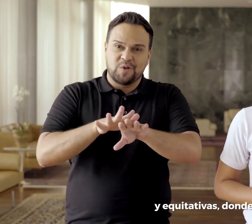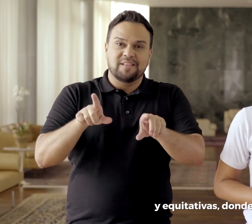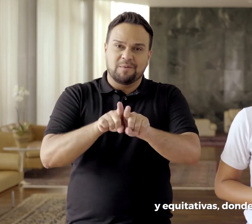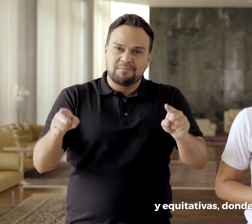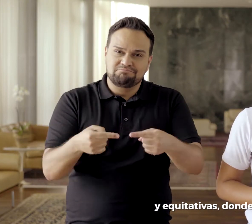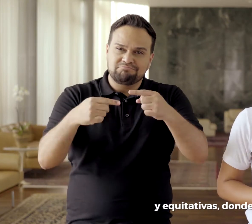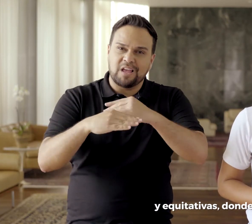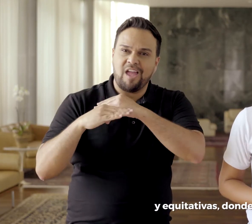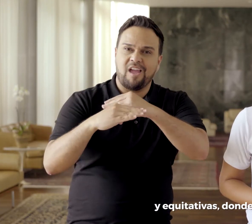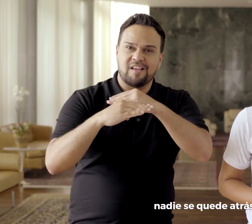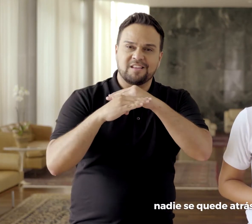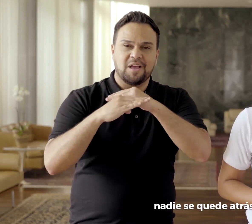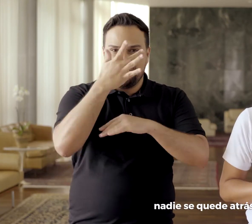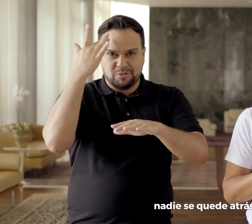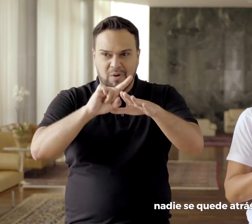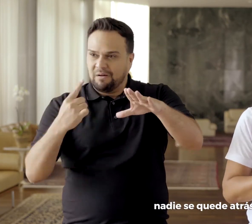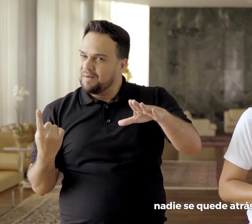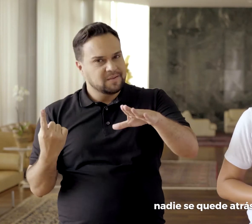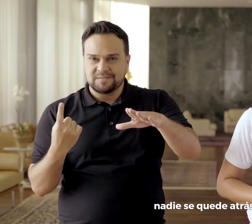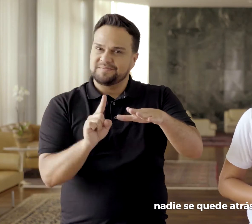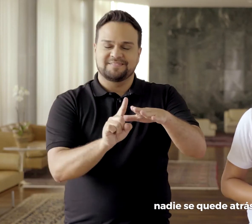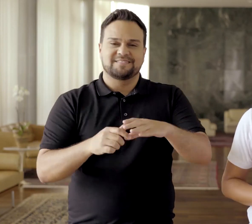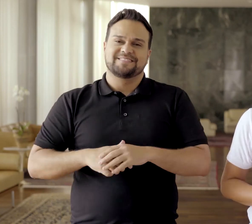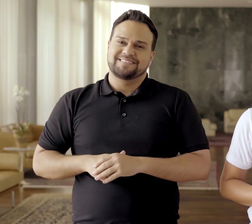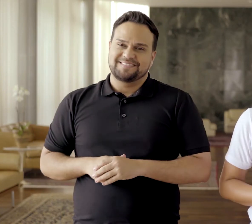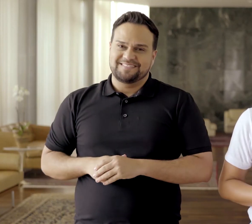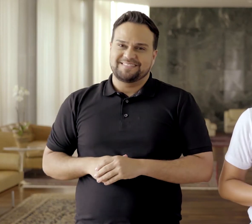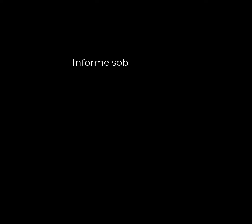e equitativas onde ninguém fique para trás.